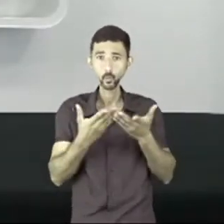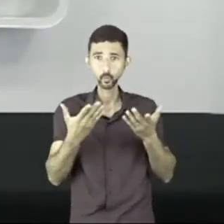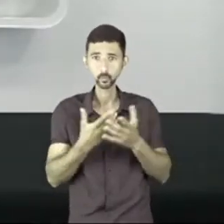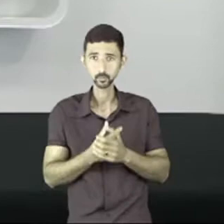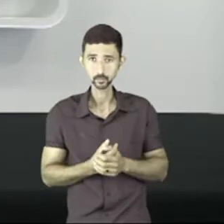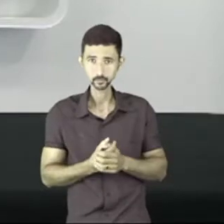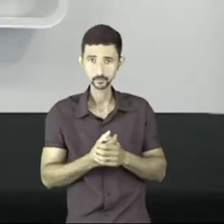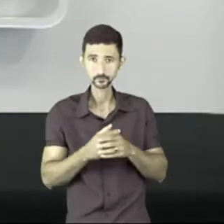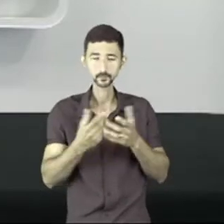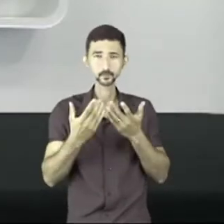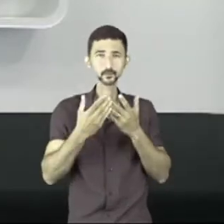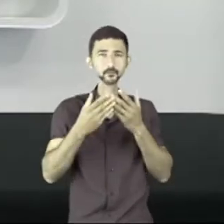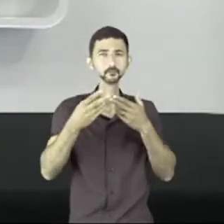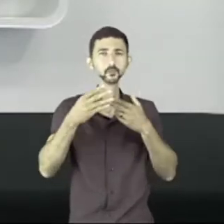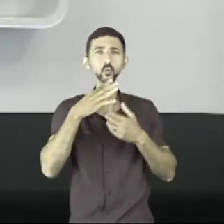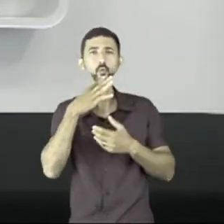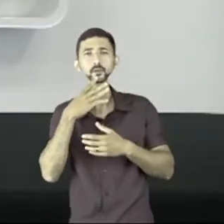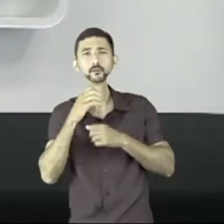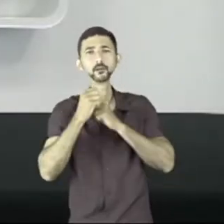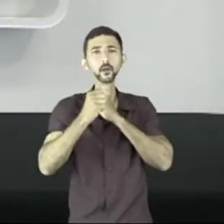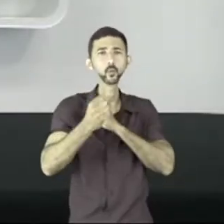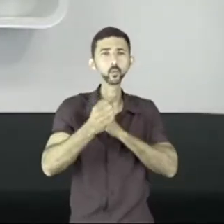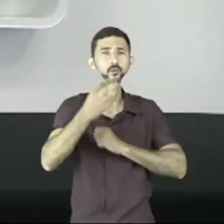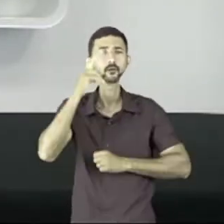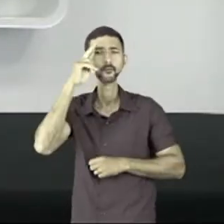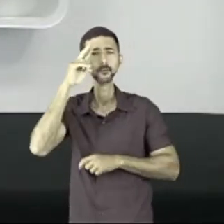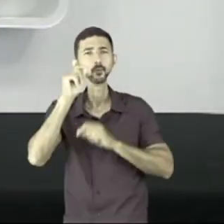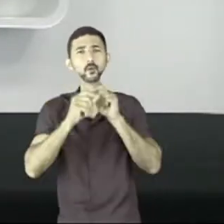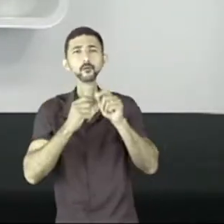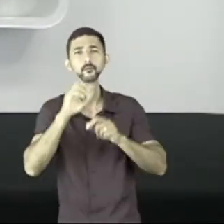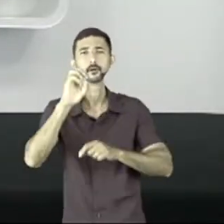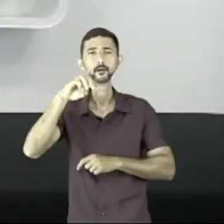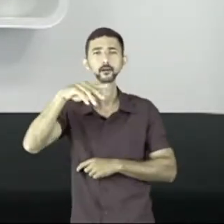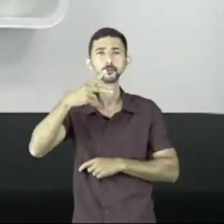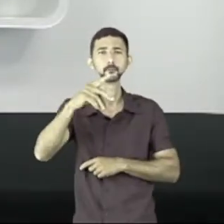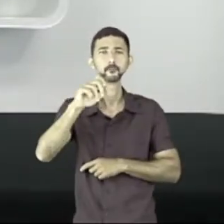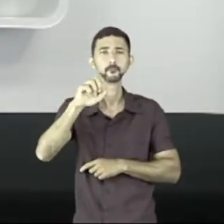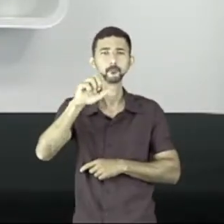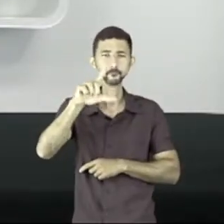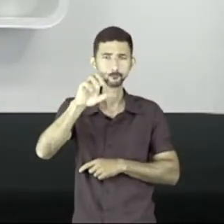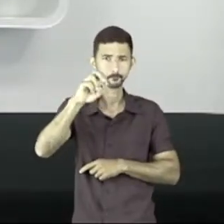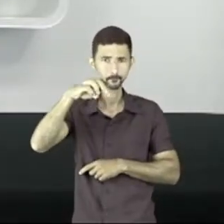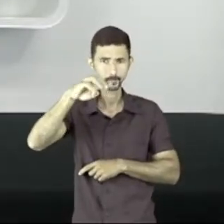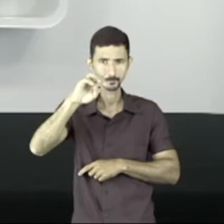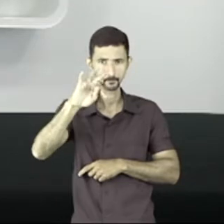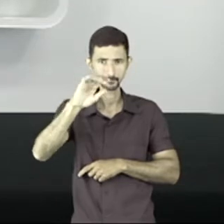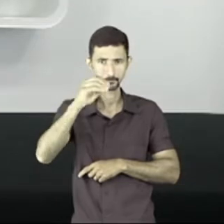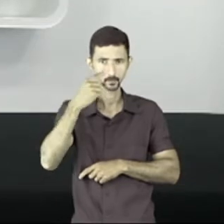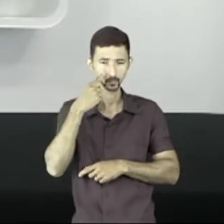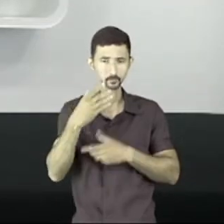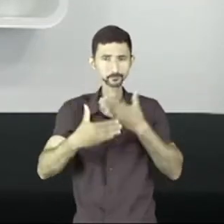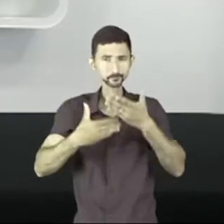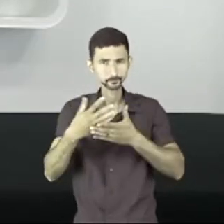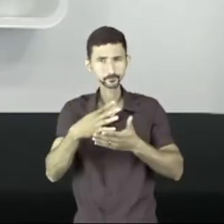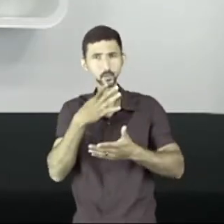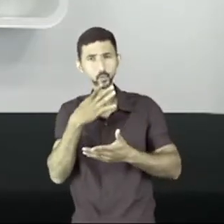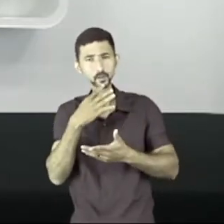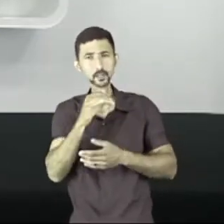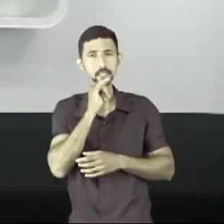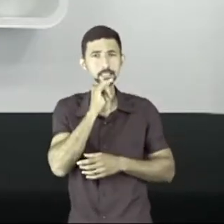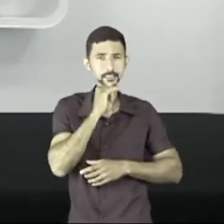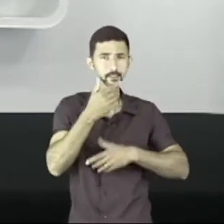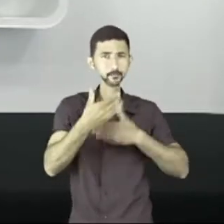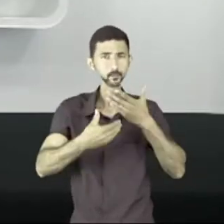com implementos. Então vamos relembrar o que são as lutas com implementos, vamos conhecer alguns